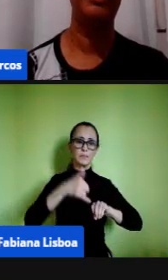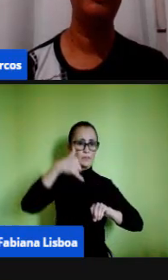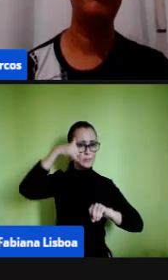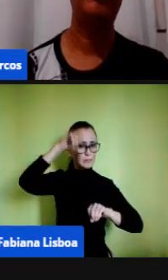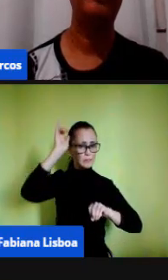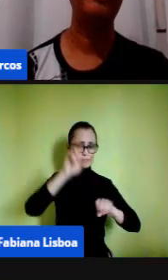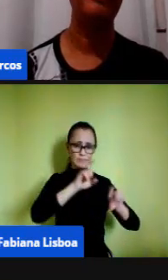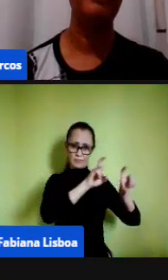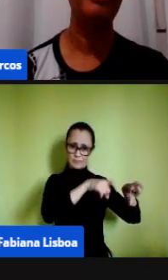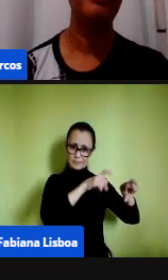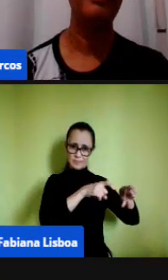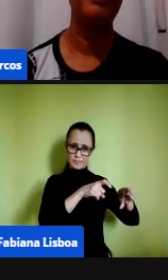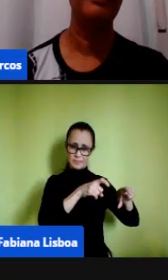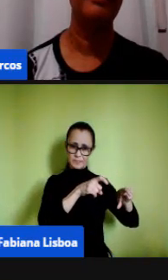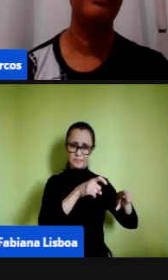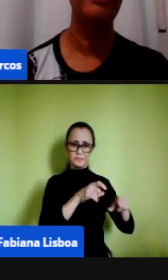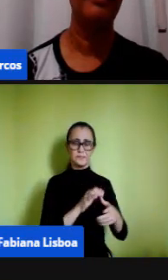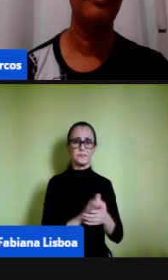Podemos seguir.